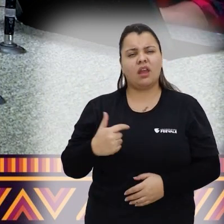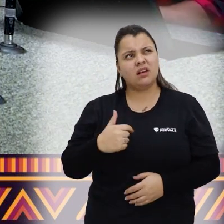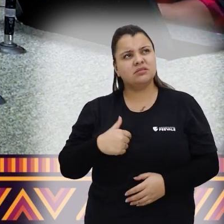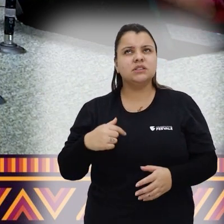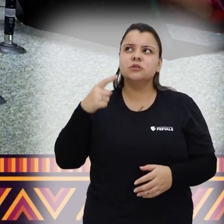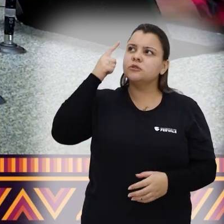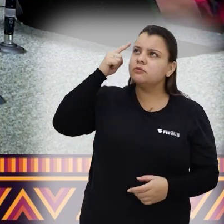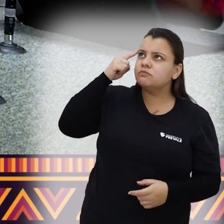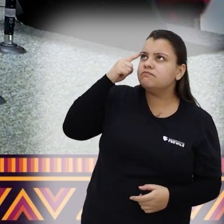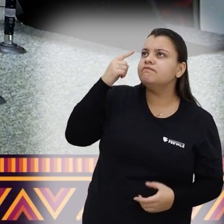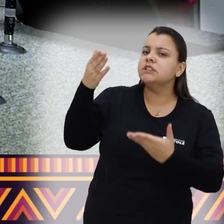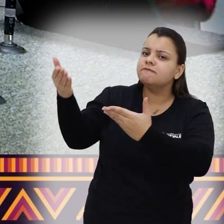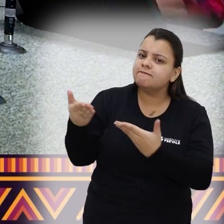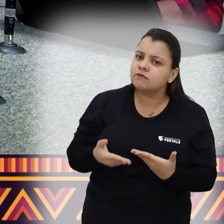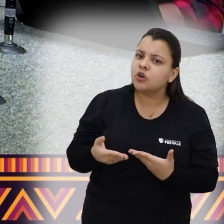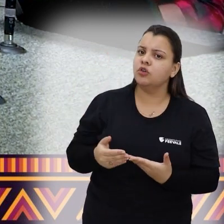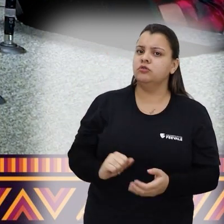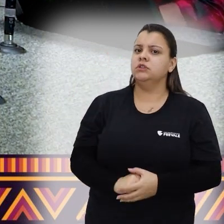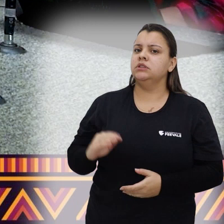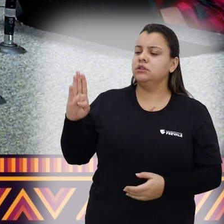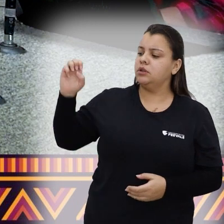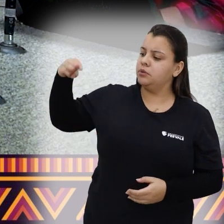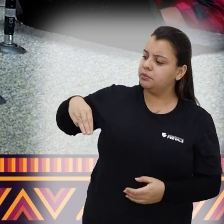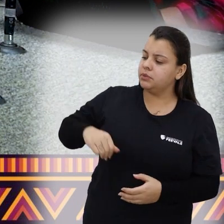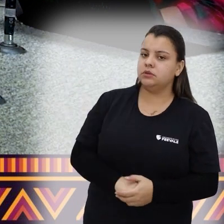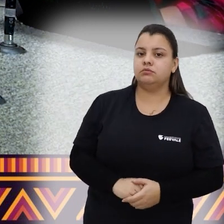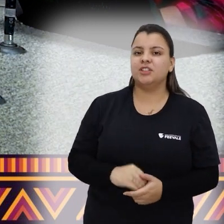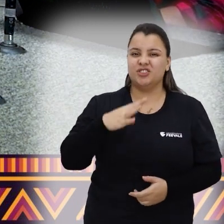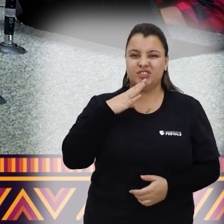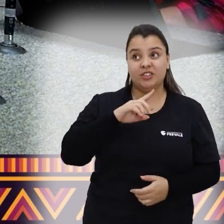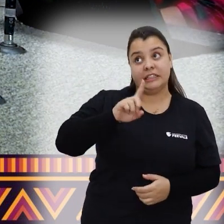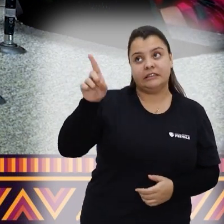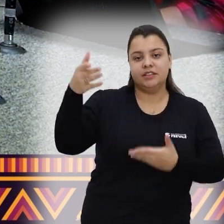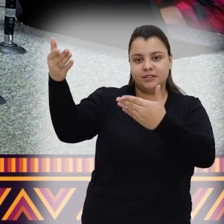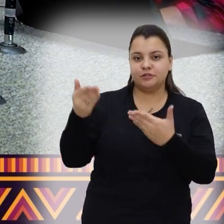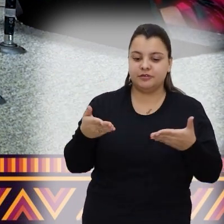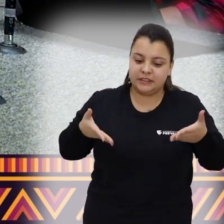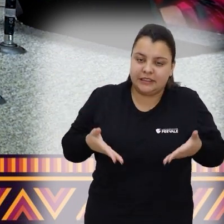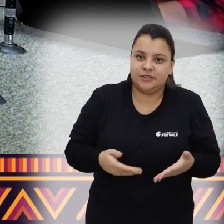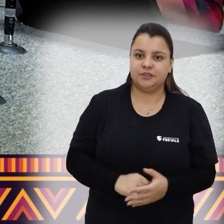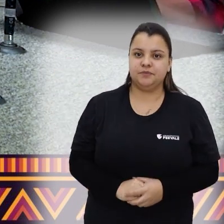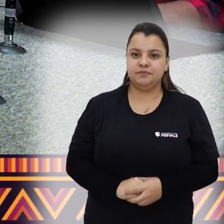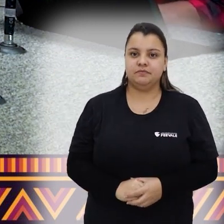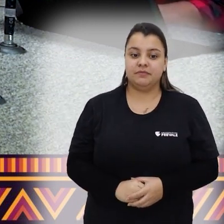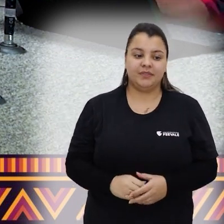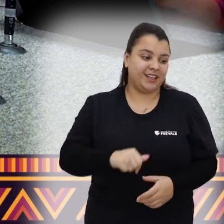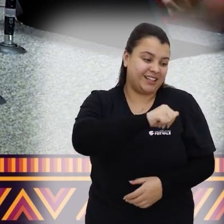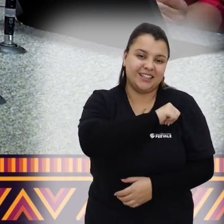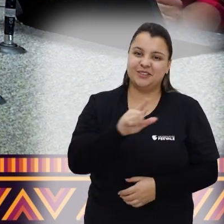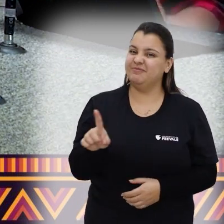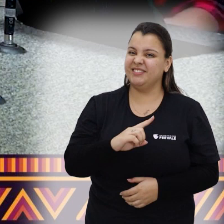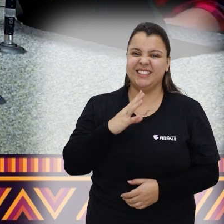convidar o Yuri para participar desse primeiro evento com a gente. Foi lá que a gente se conheceu. Então, a Ana, a Thaís não conheciam o